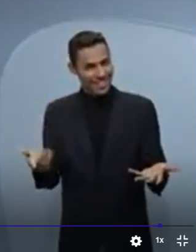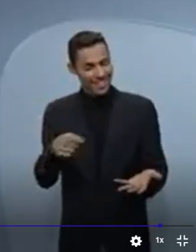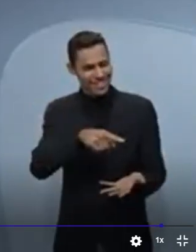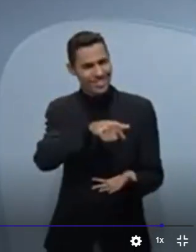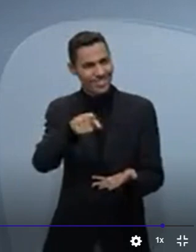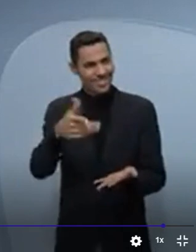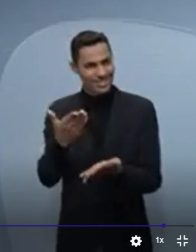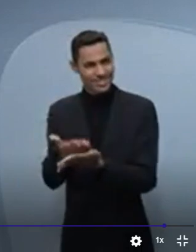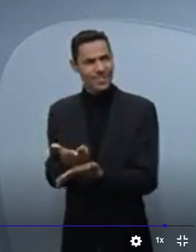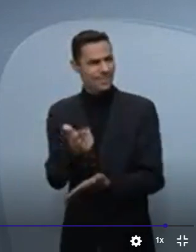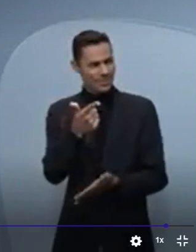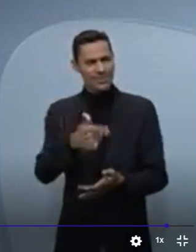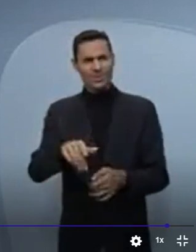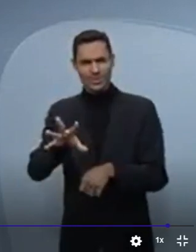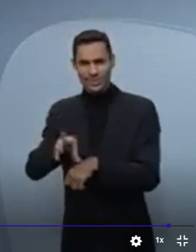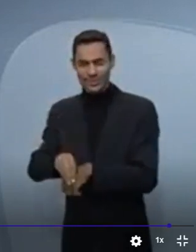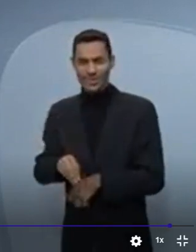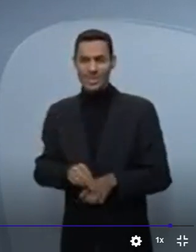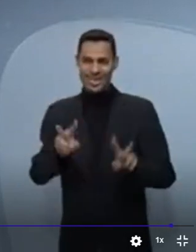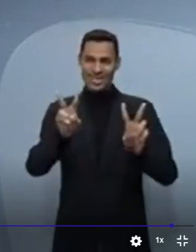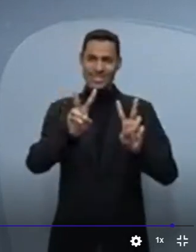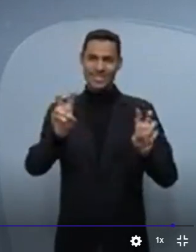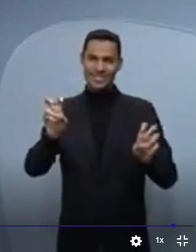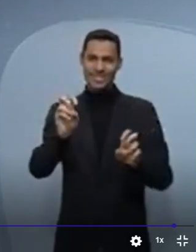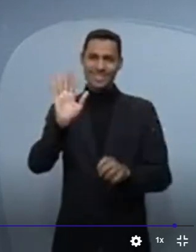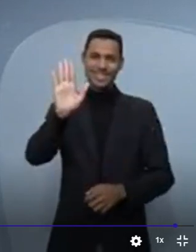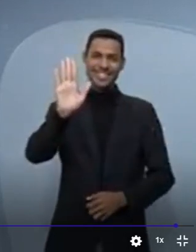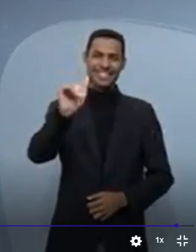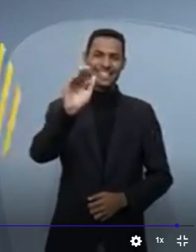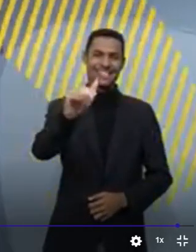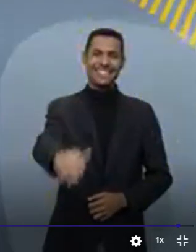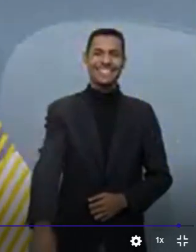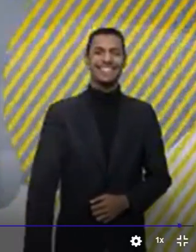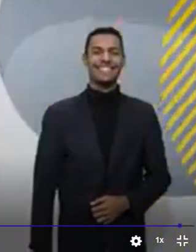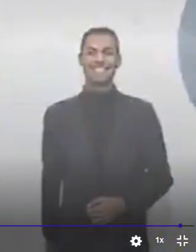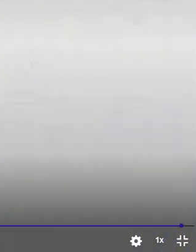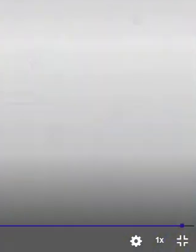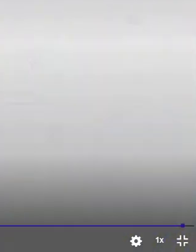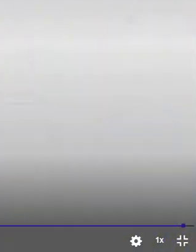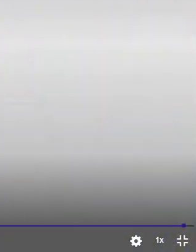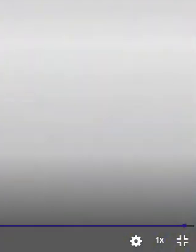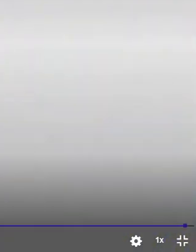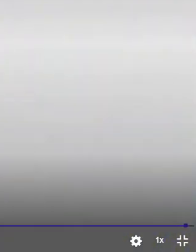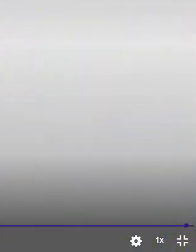continue aprofundando seus conhecimentos sobre esse assunto. Até mais!